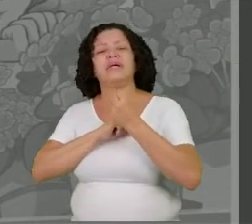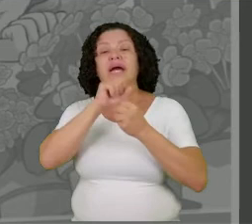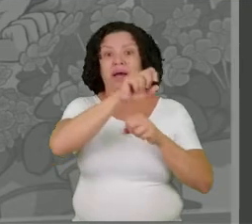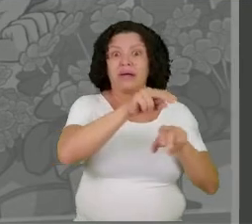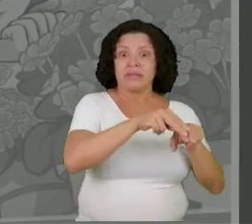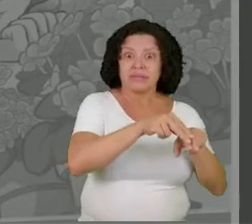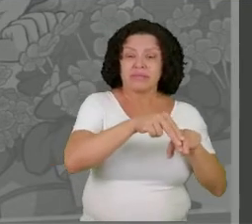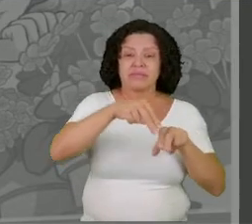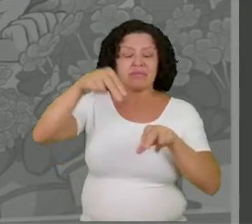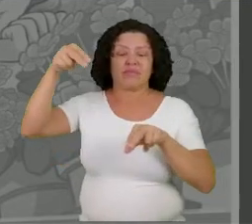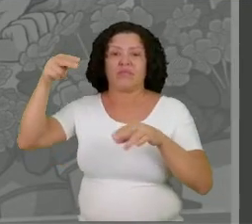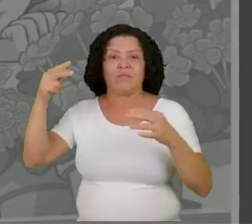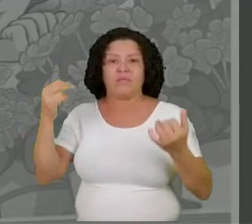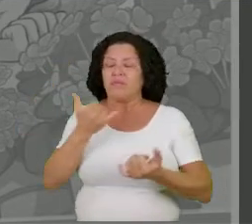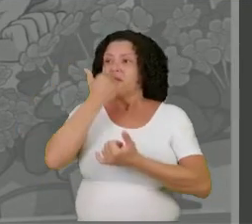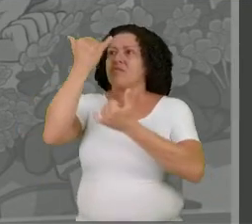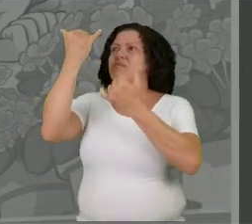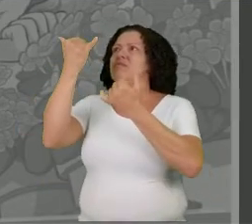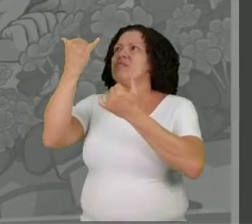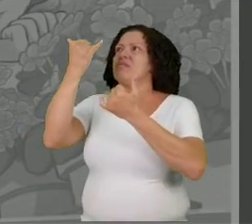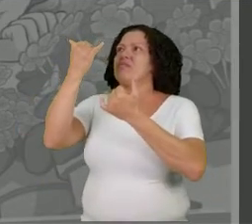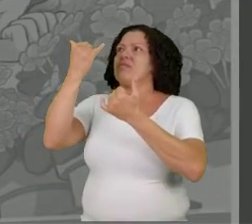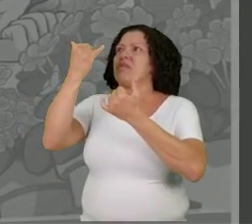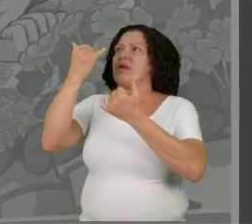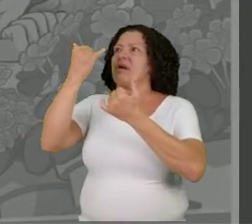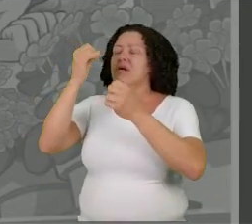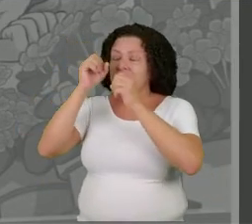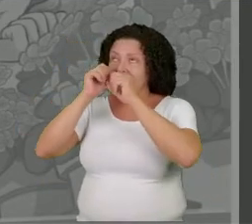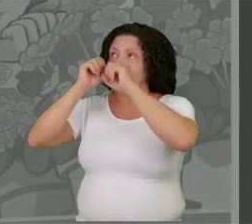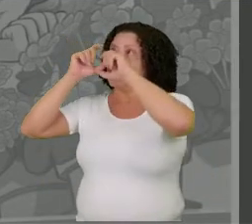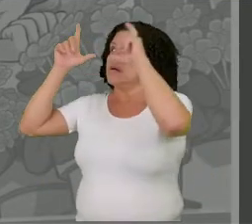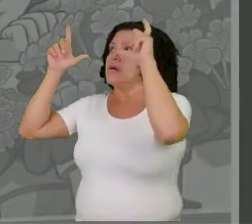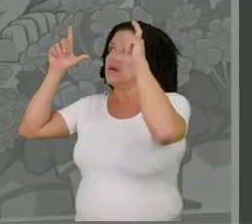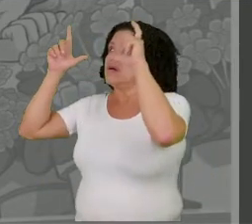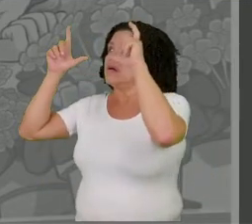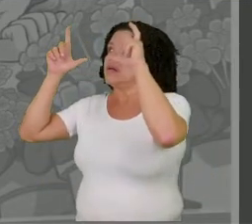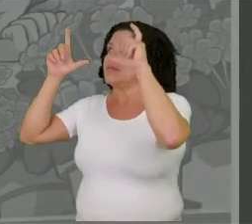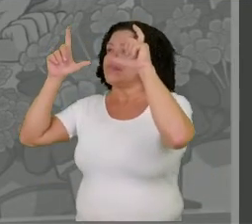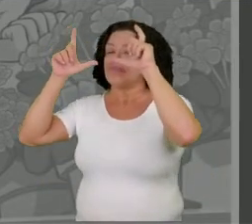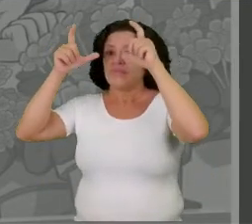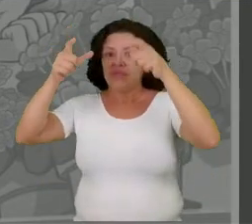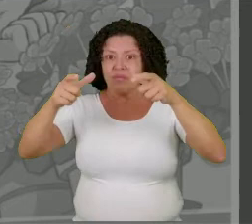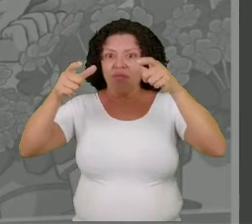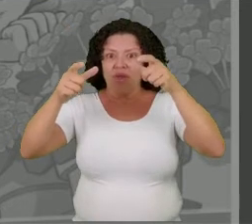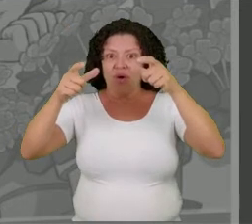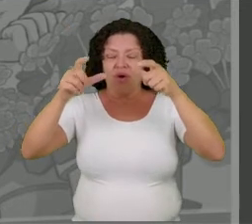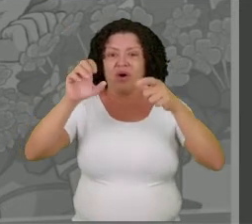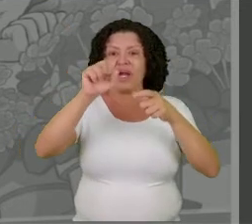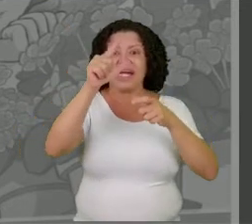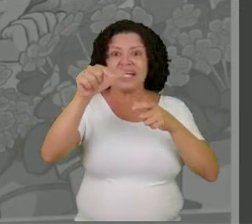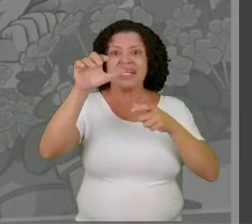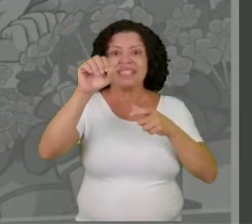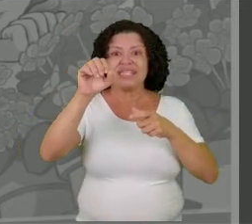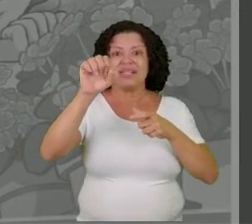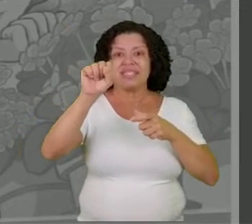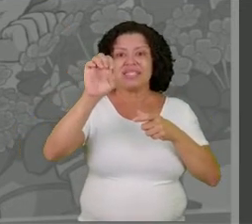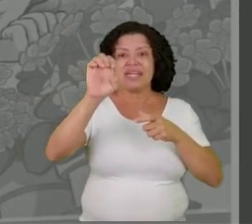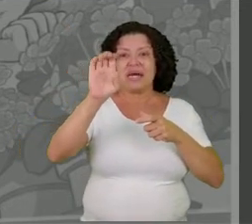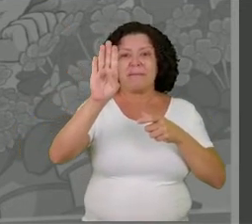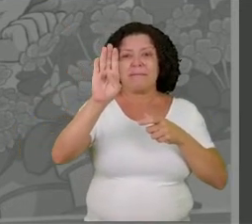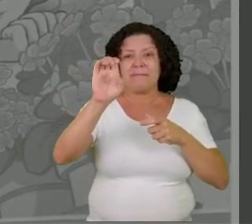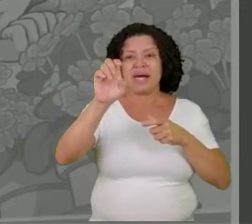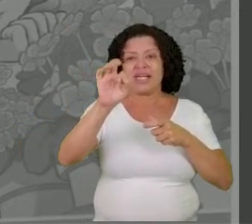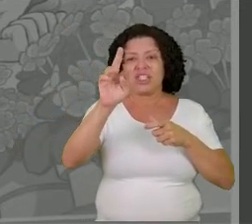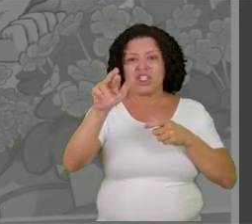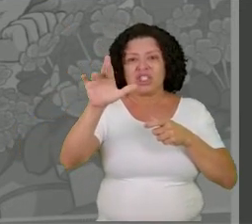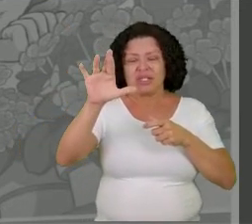muito amorosa, né? Que desencarna repentinamente e que acorda numa colônia espiritual chamada